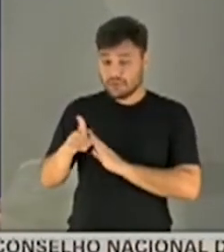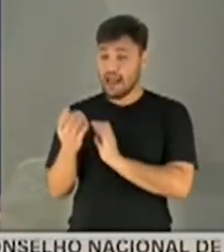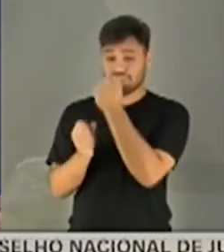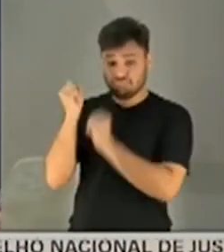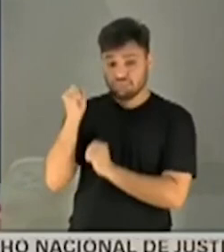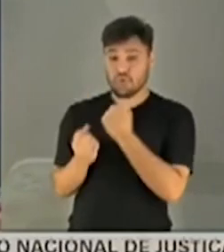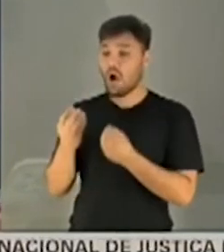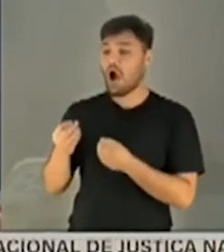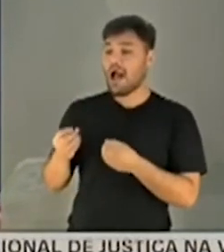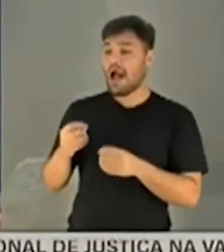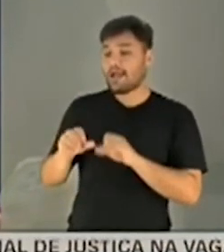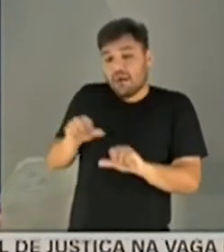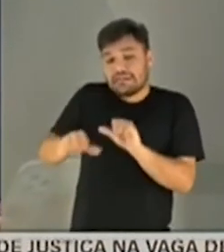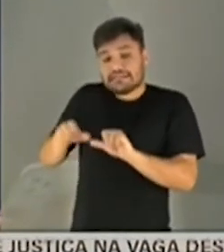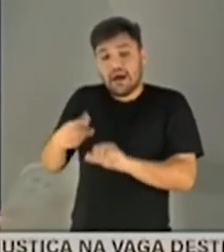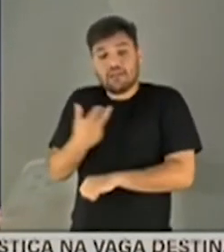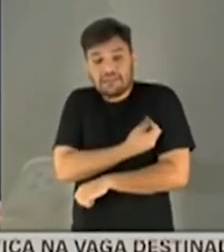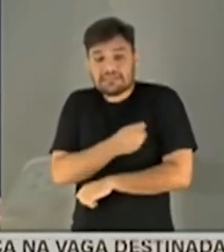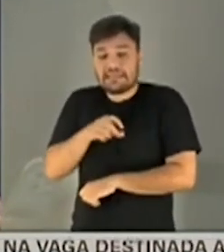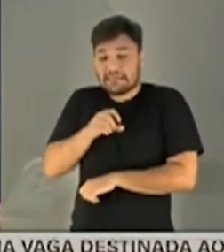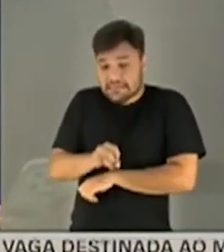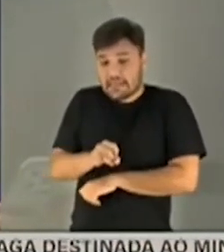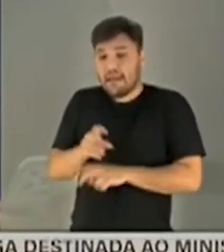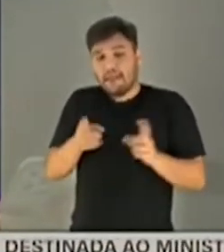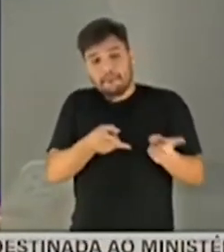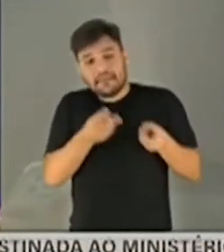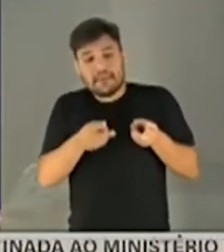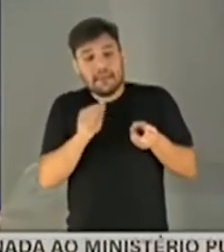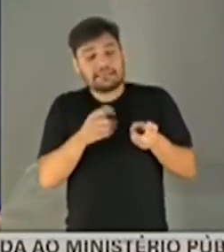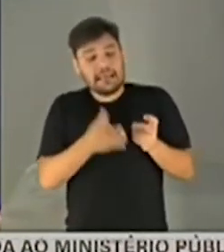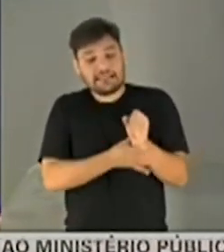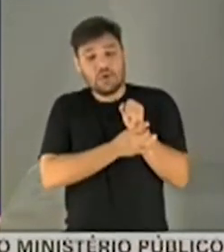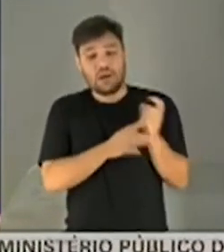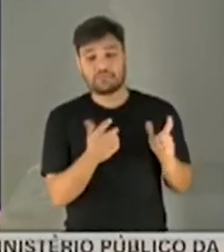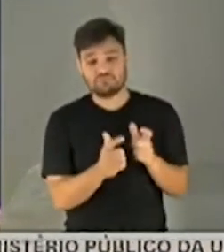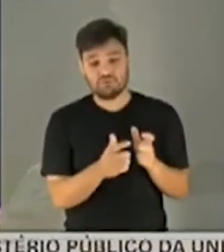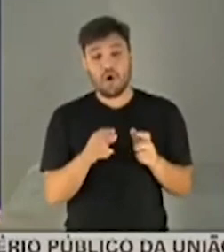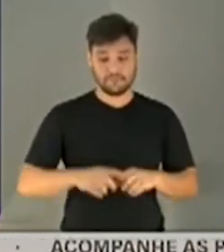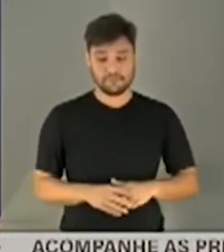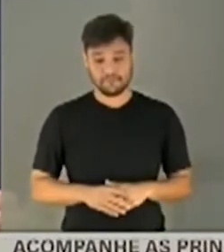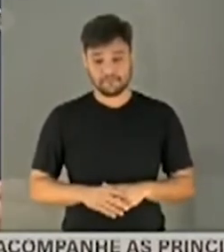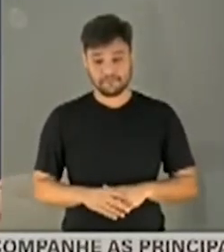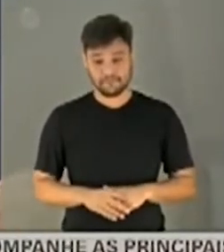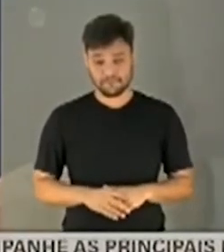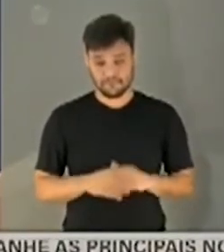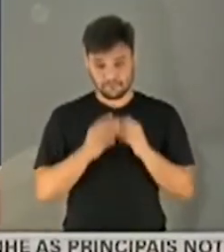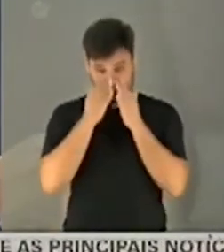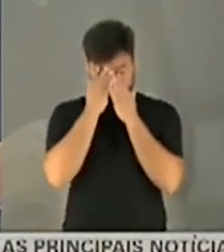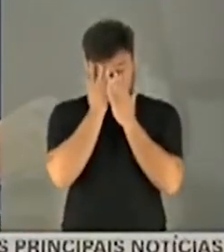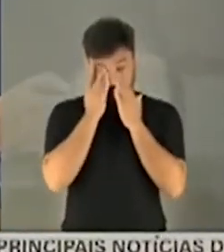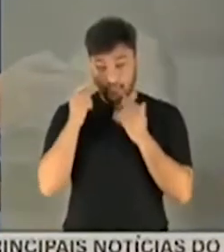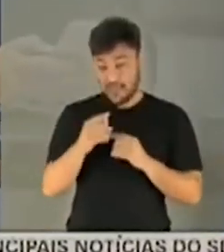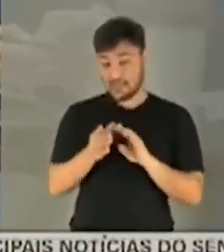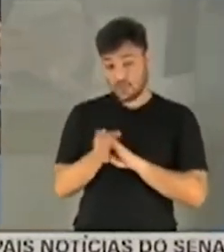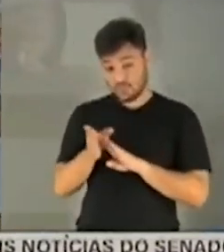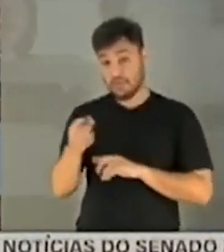plano de atualização da vacina, caso venha a se demonstrar redução da eficácia frente ao surgimento de novas variantes. Especificamente essas duas